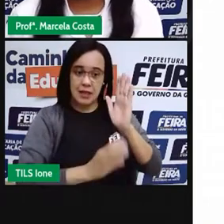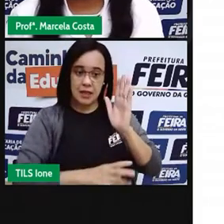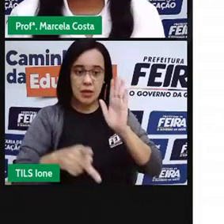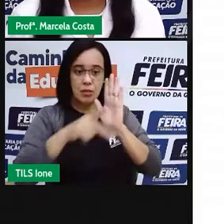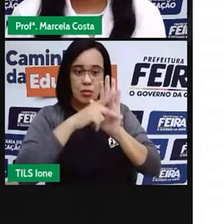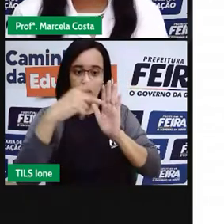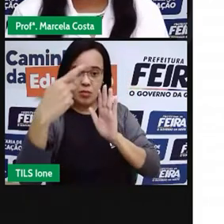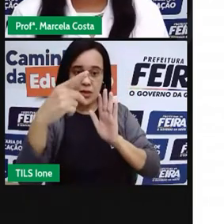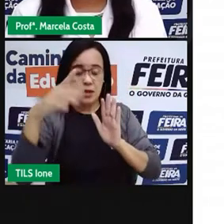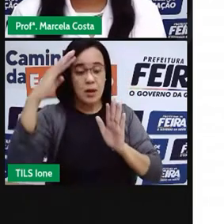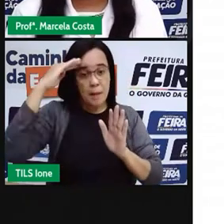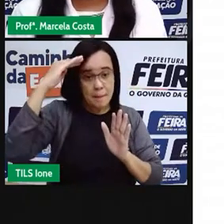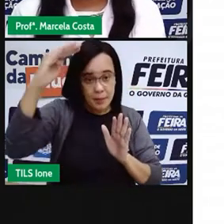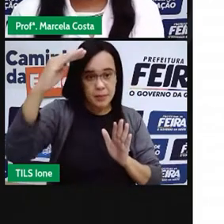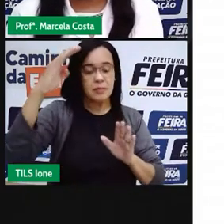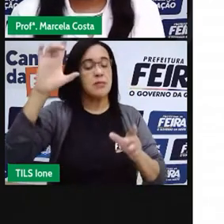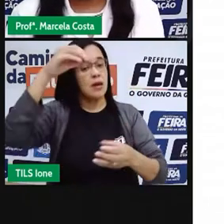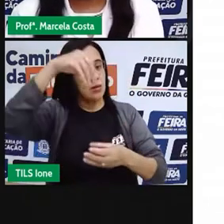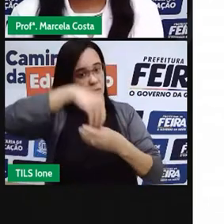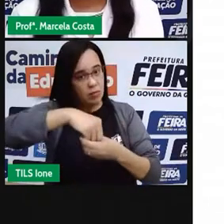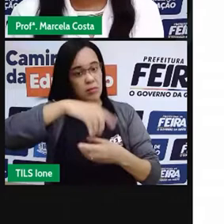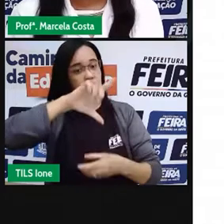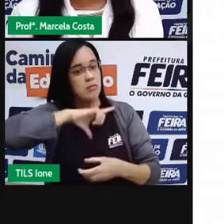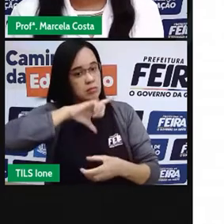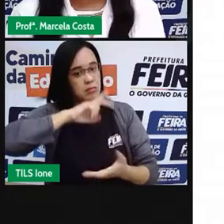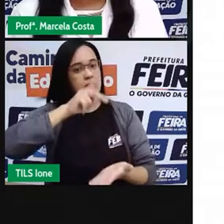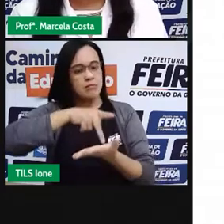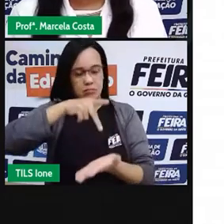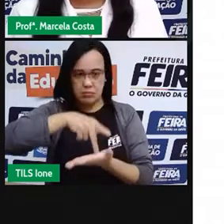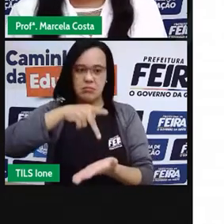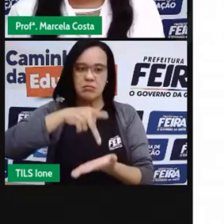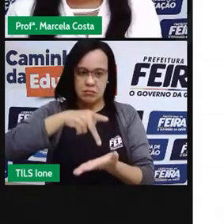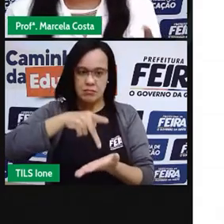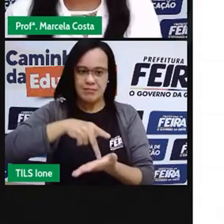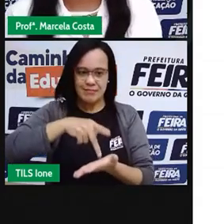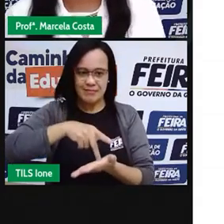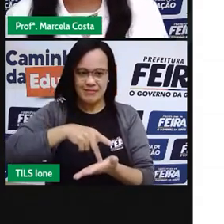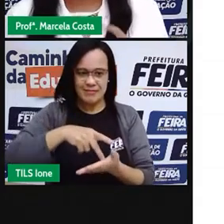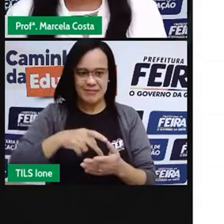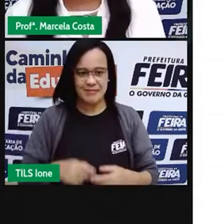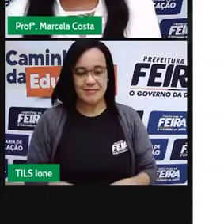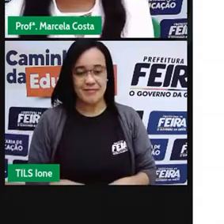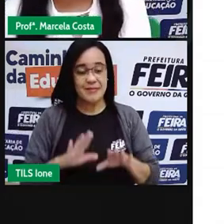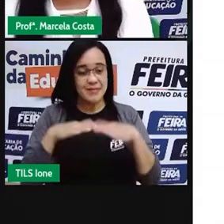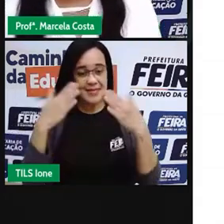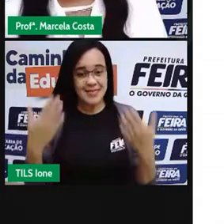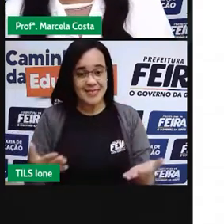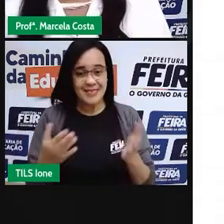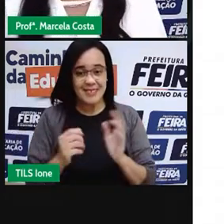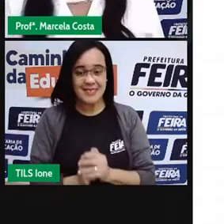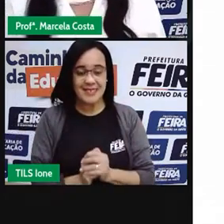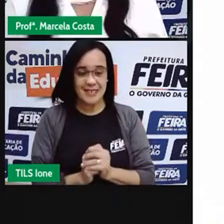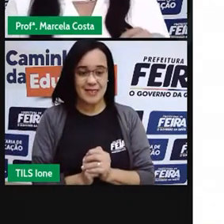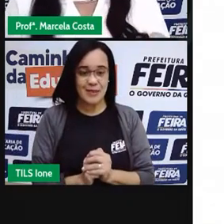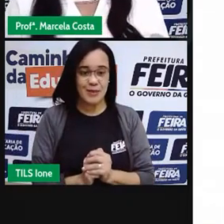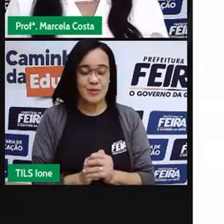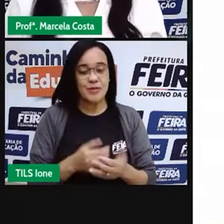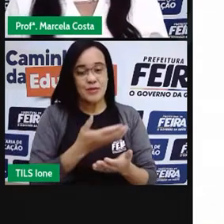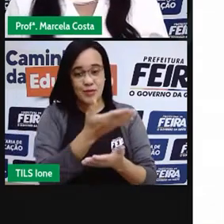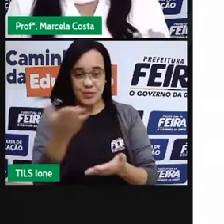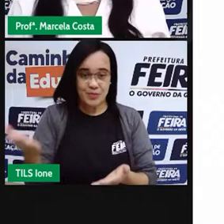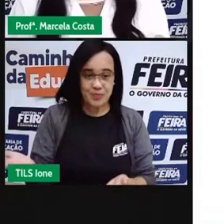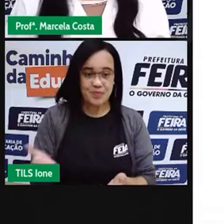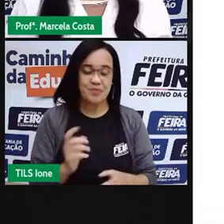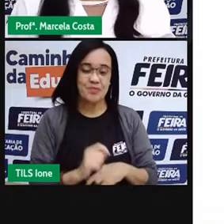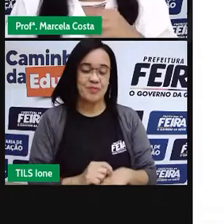principais, pontuais da obra original. Então, eu vou deixar você aí